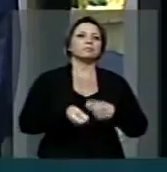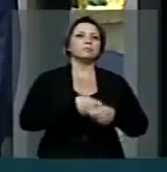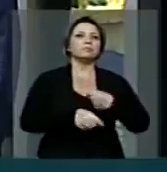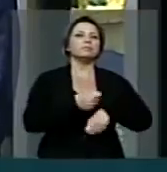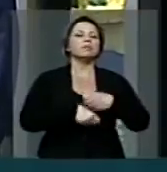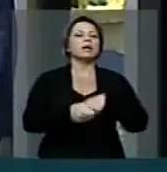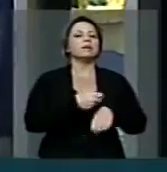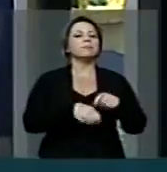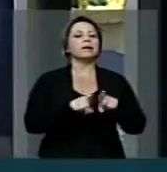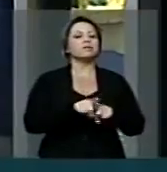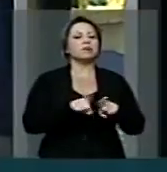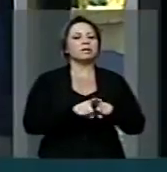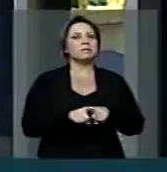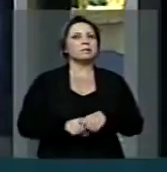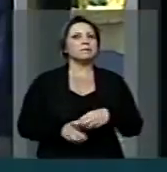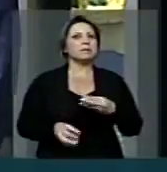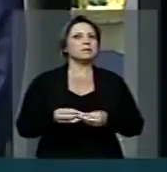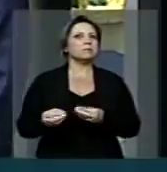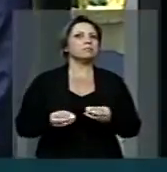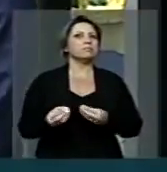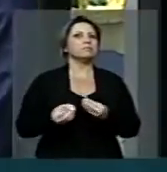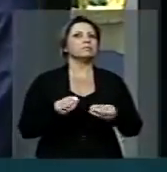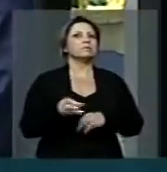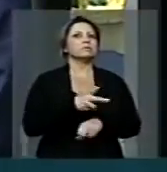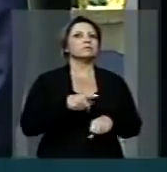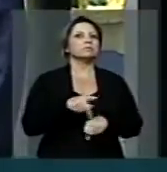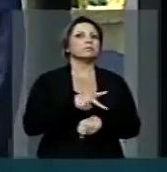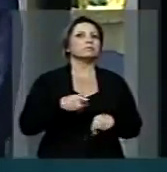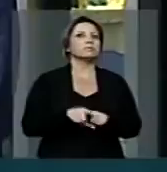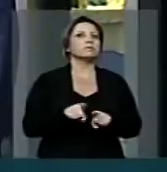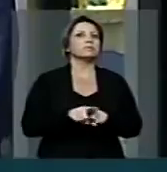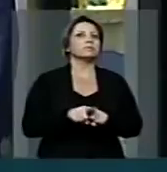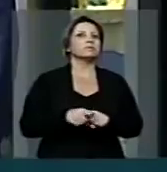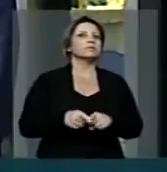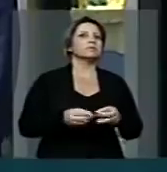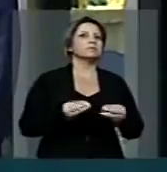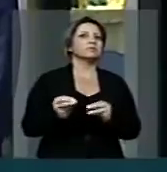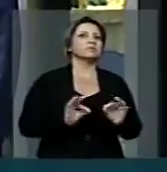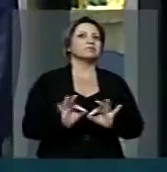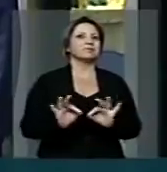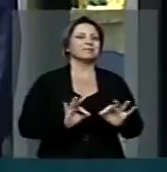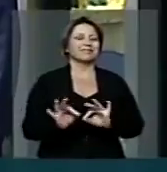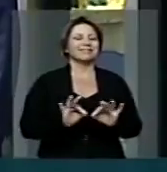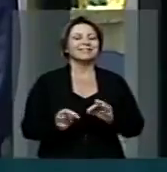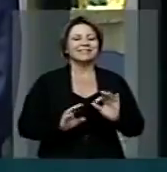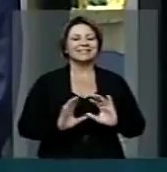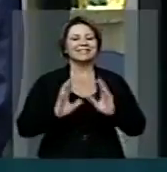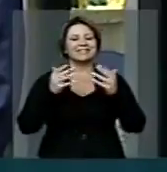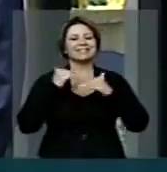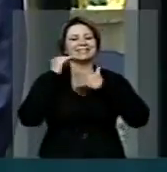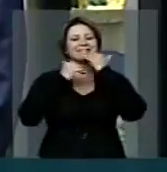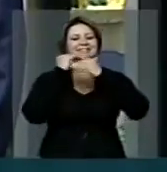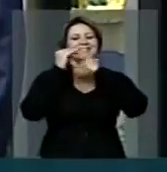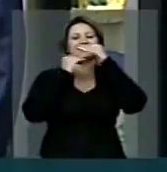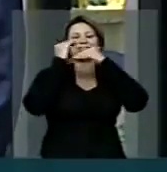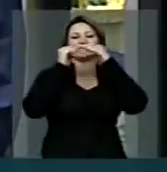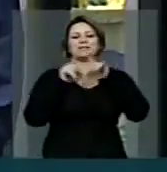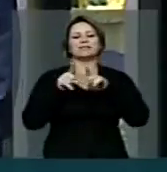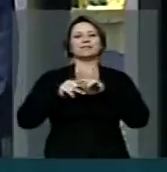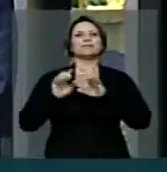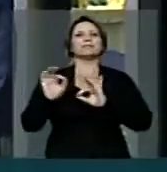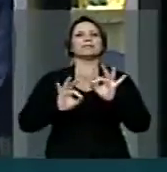petróleo. A educação do nosso país, ela está avançando,